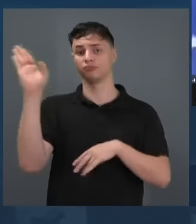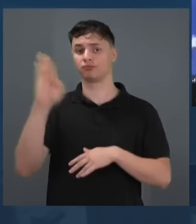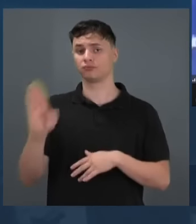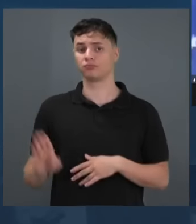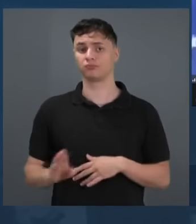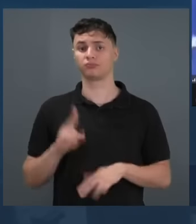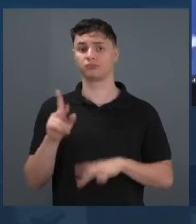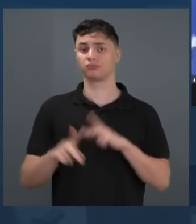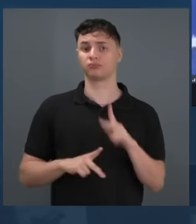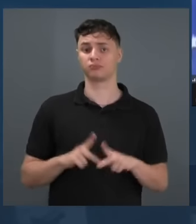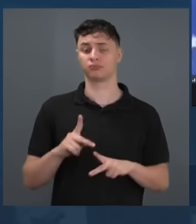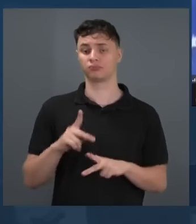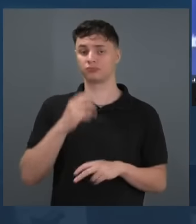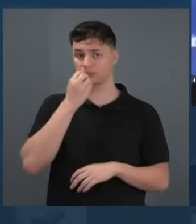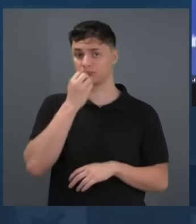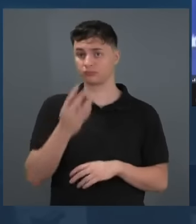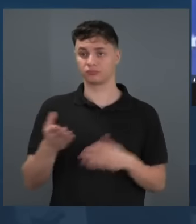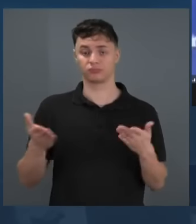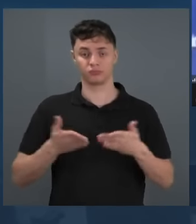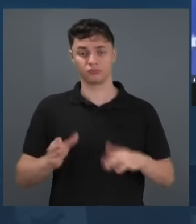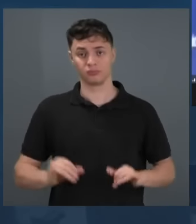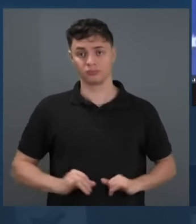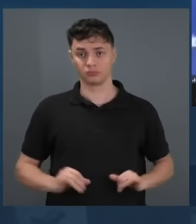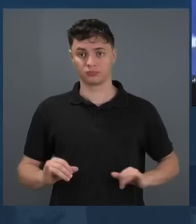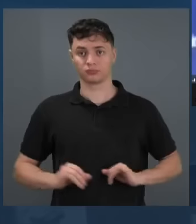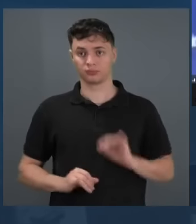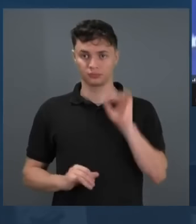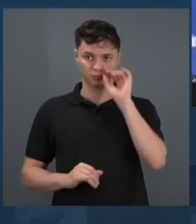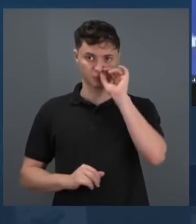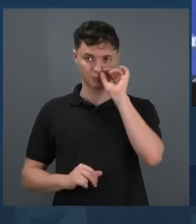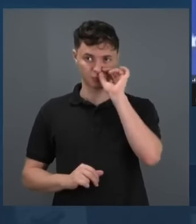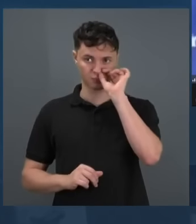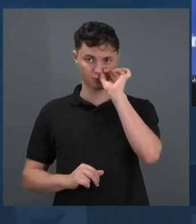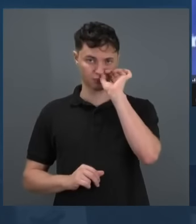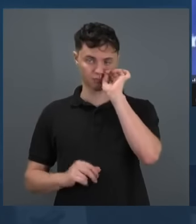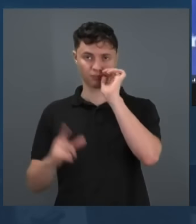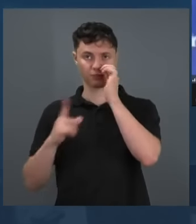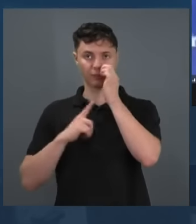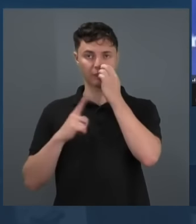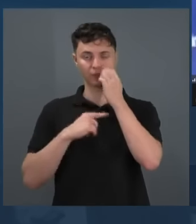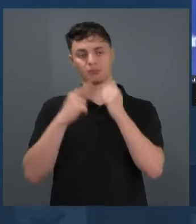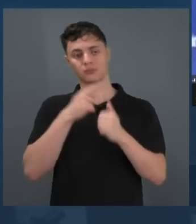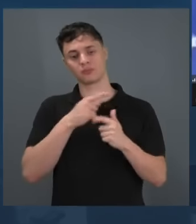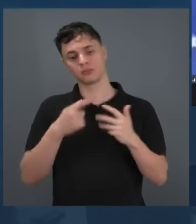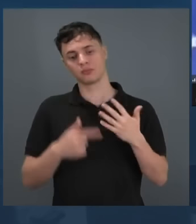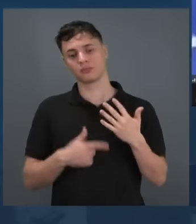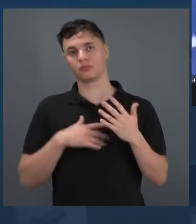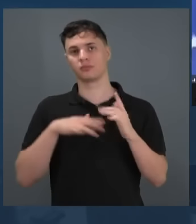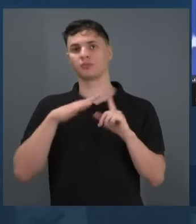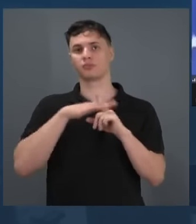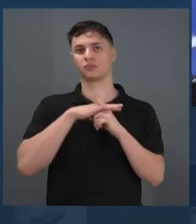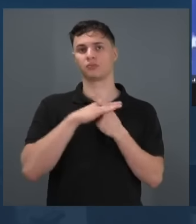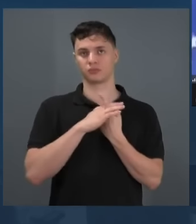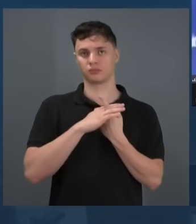está sendo vilipendiado com todas essas situações aí de,